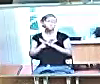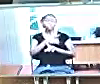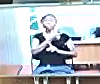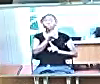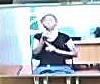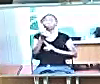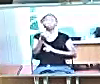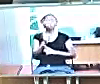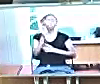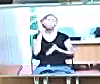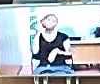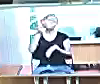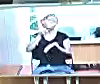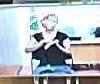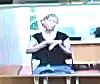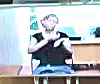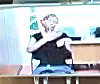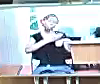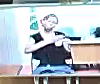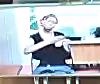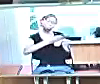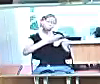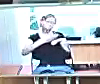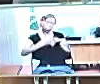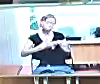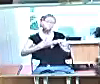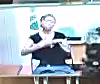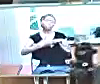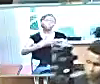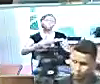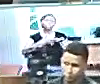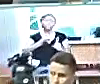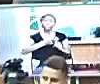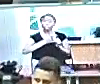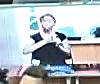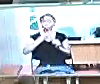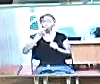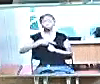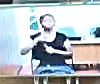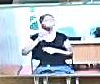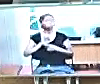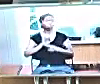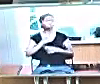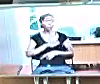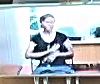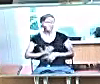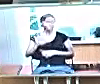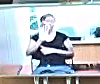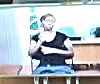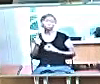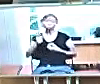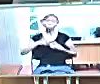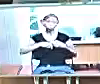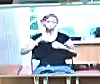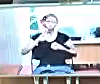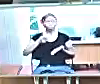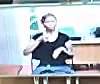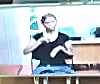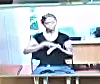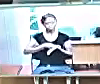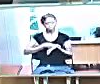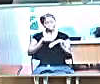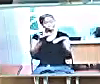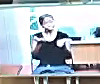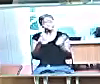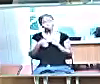pagando as parcelas da dívida a união é já foram retomados os pagamentos estão aí